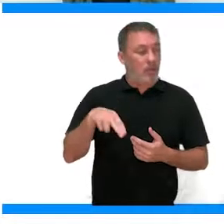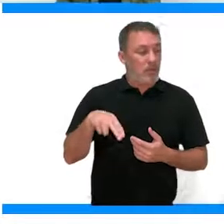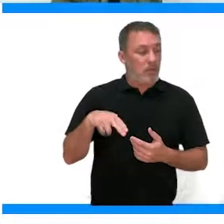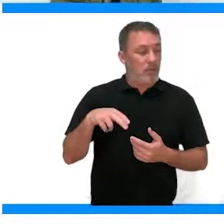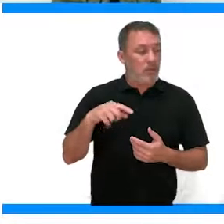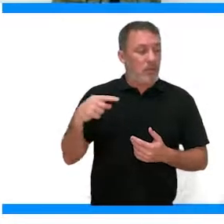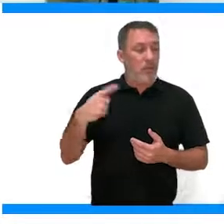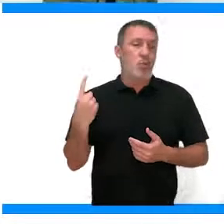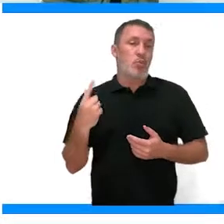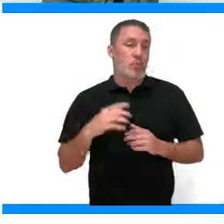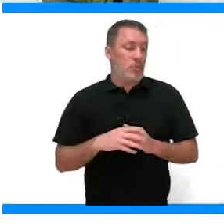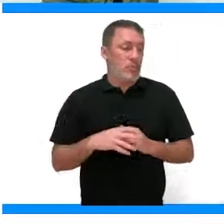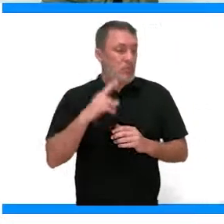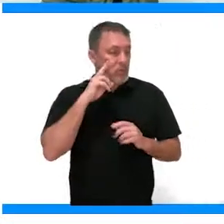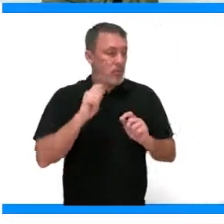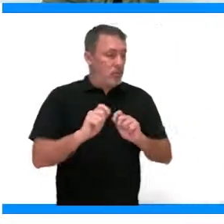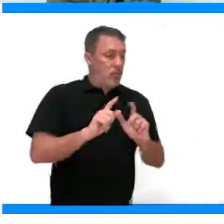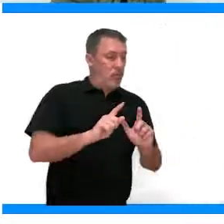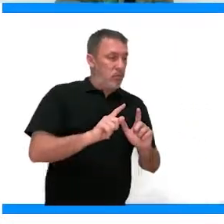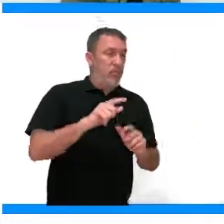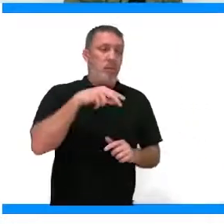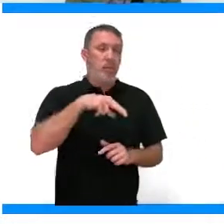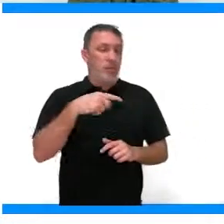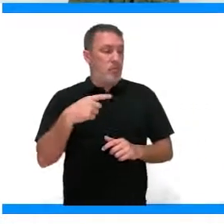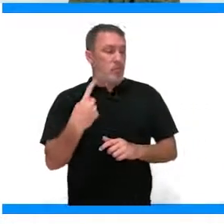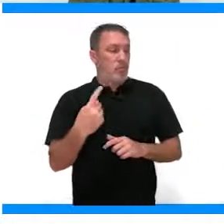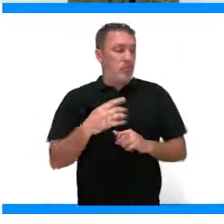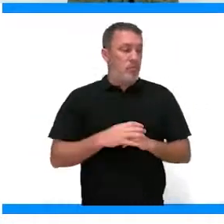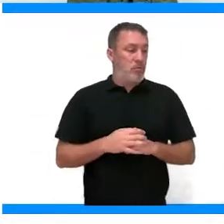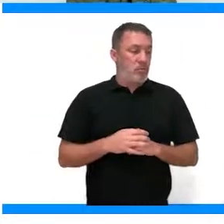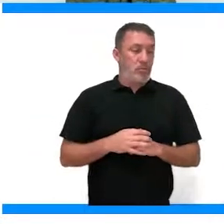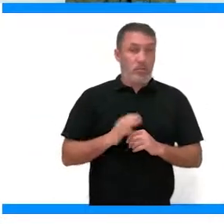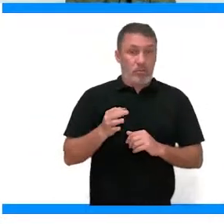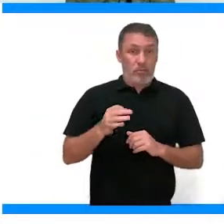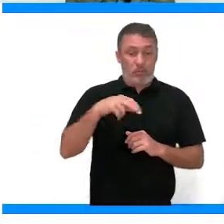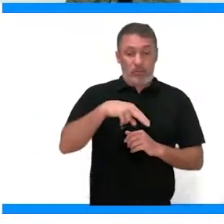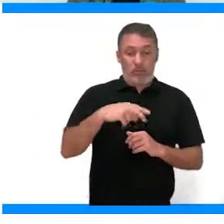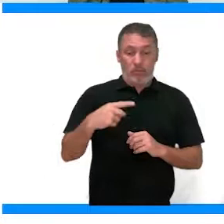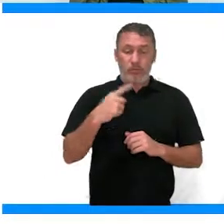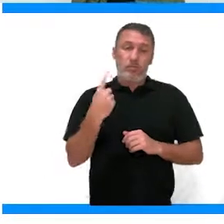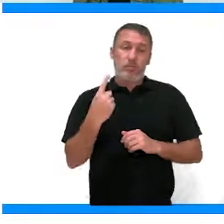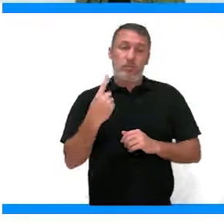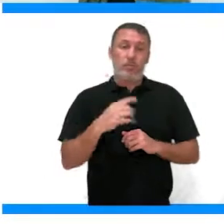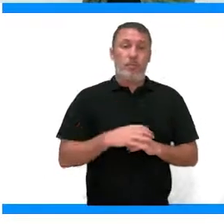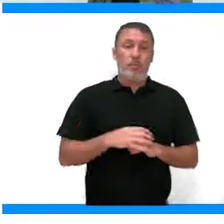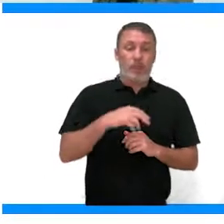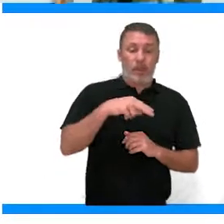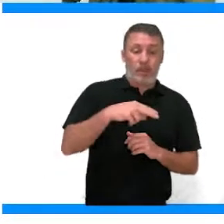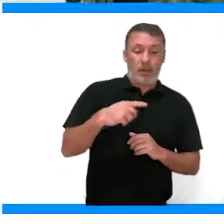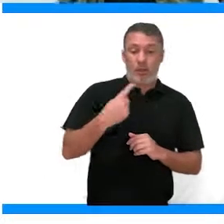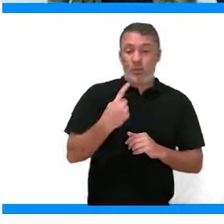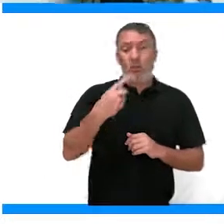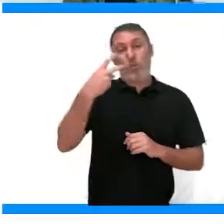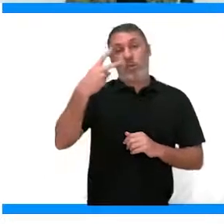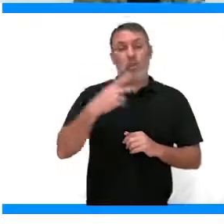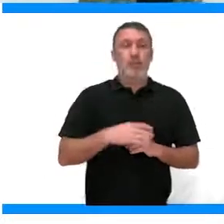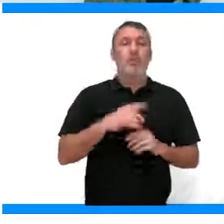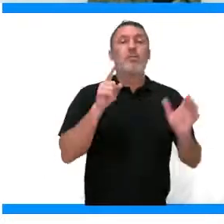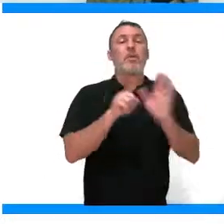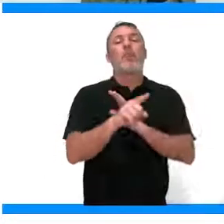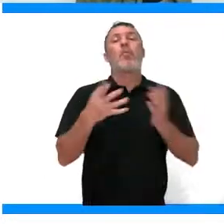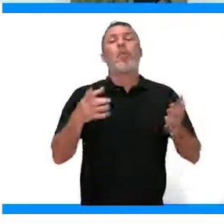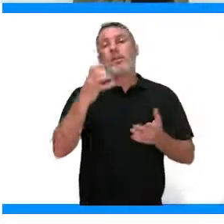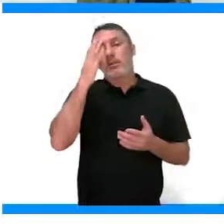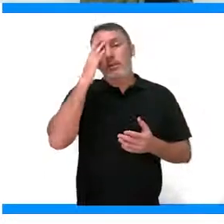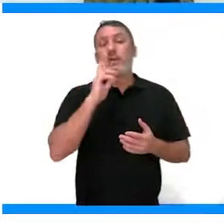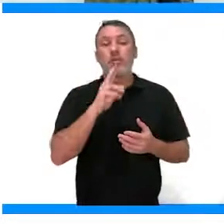Que é o anterior, o quadradinho antes do N. É o N menos 1. É N menos 1 ao quadrado. O que, que o exercício